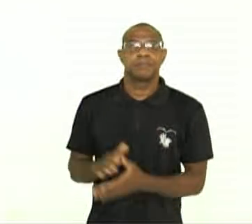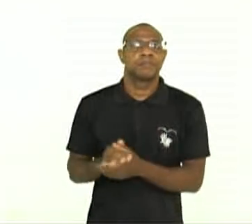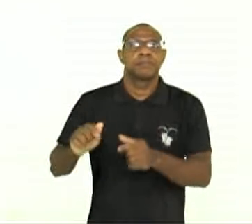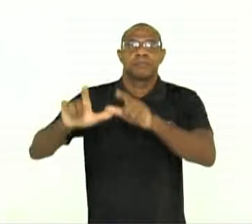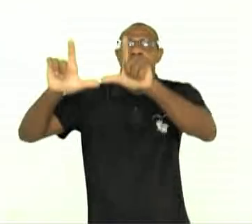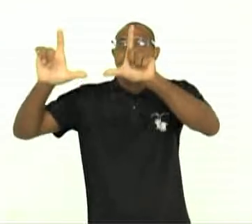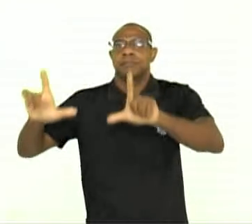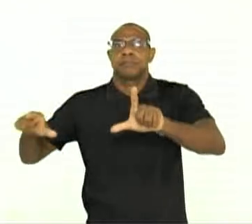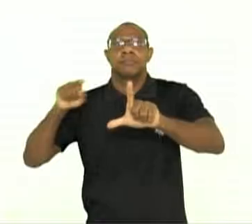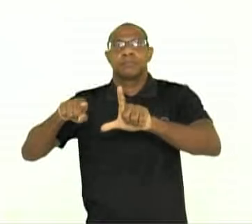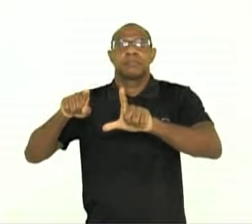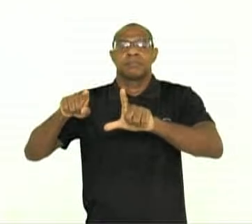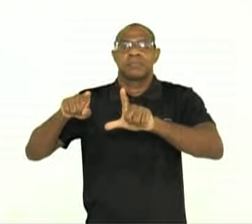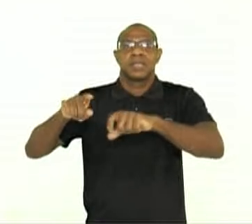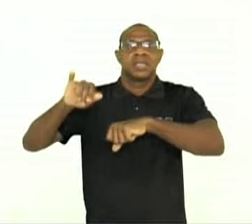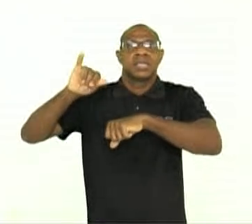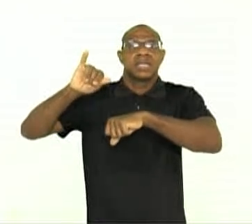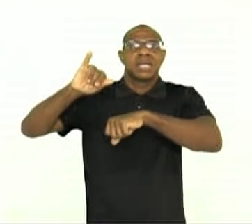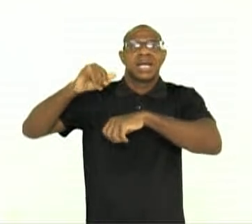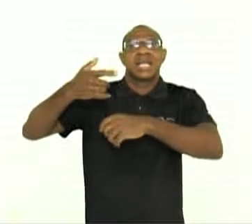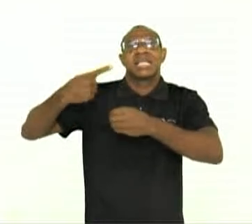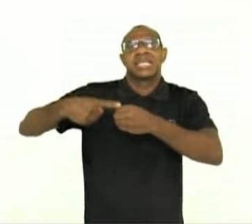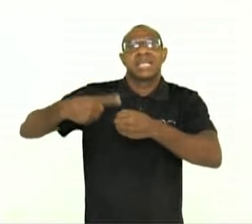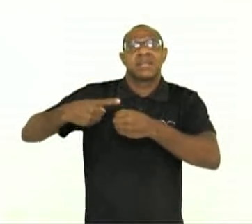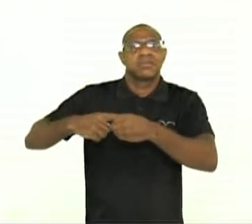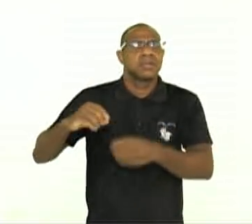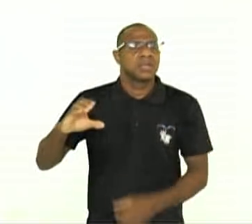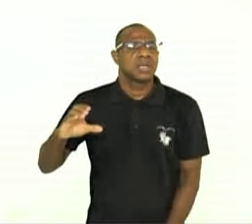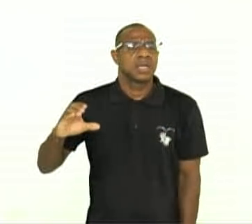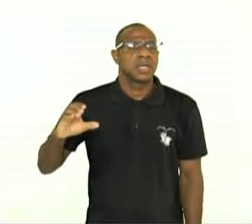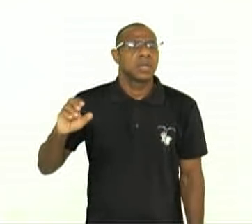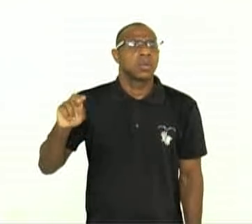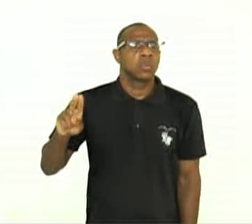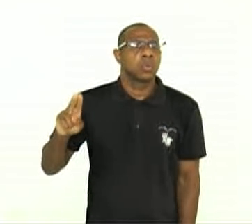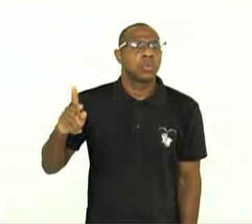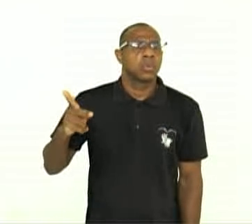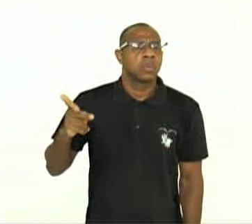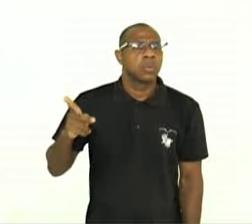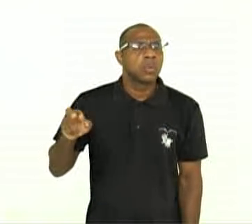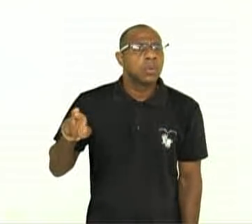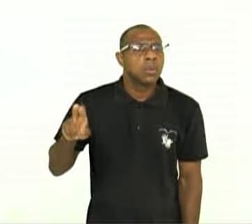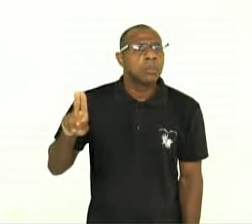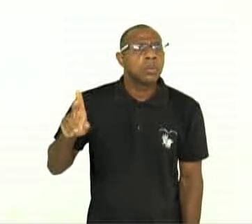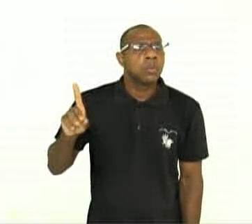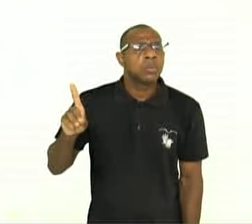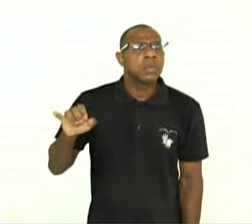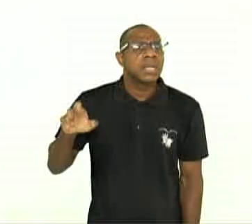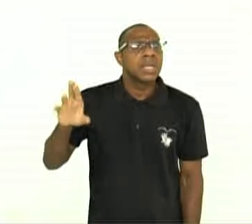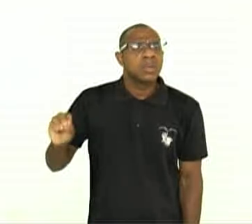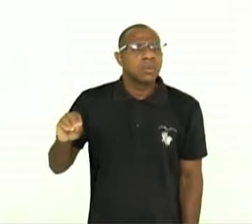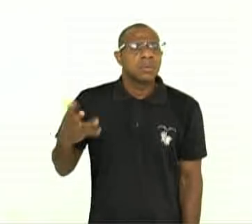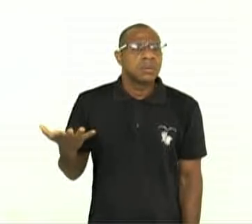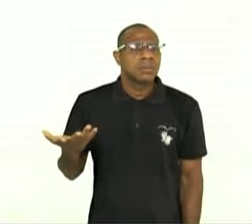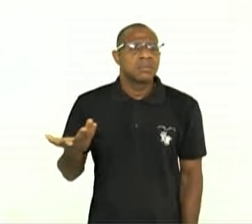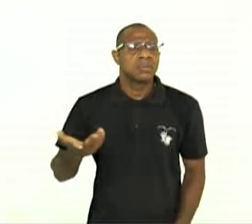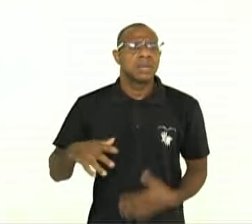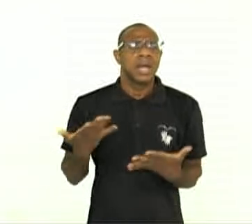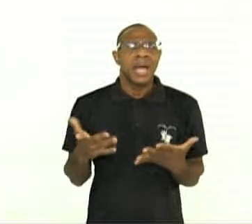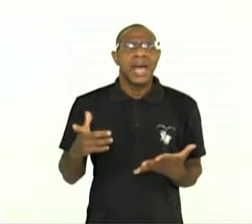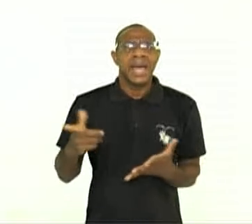de Coalbrookdale, que quer dizer mais ou menos como Vale do Rio do Carvão. Então você repara que é uma cidade aí